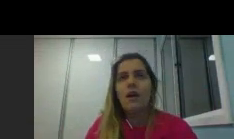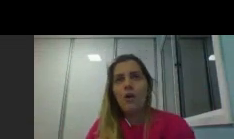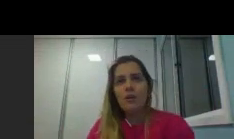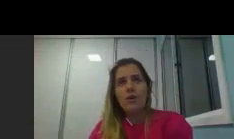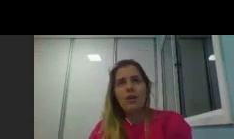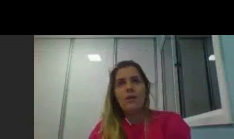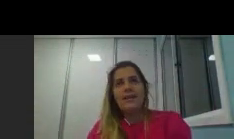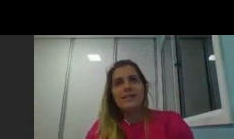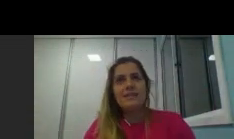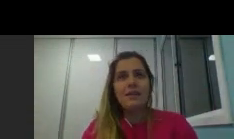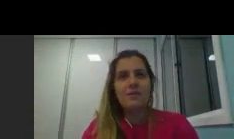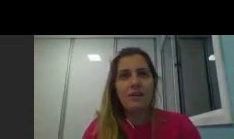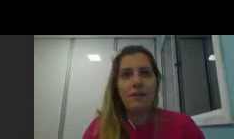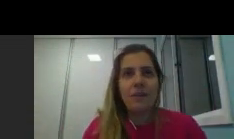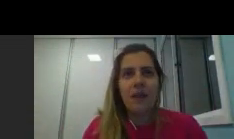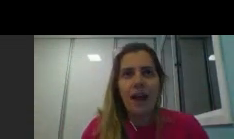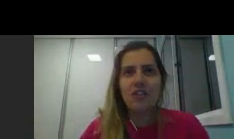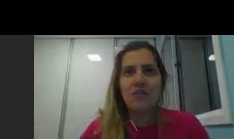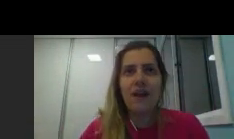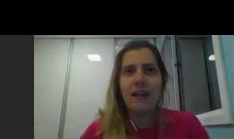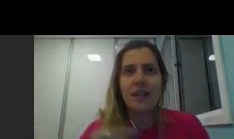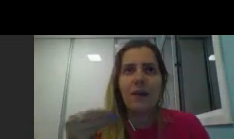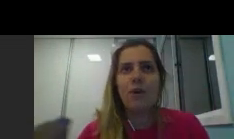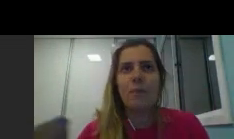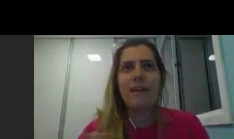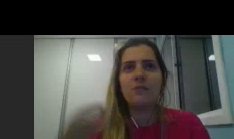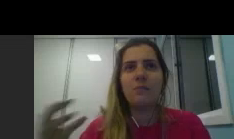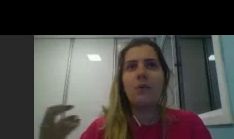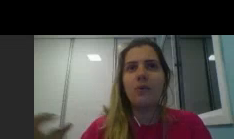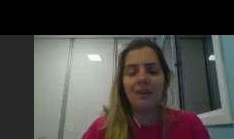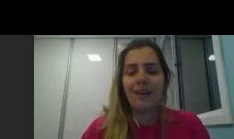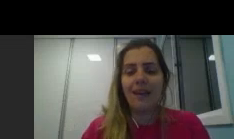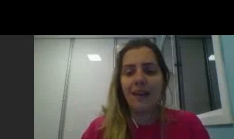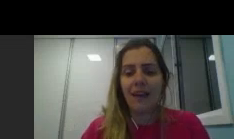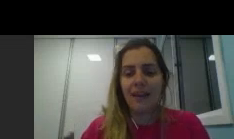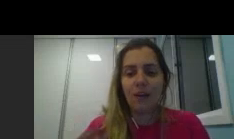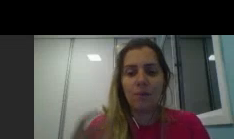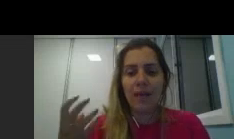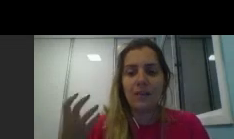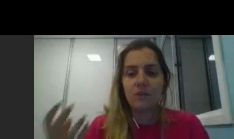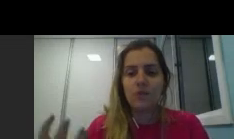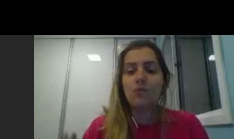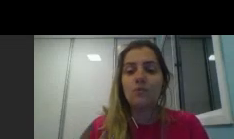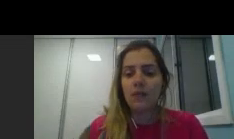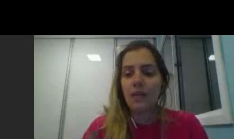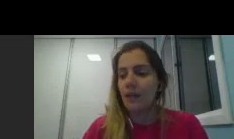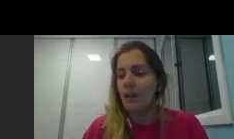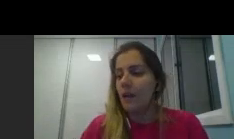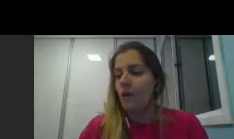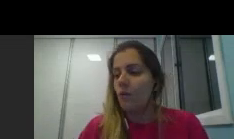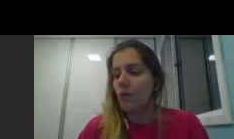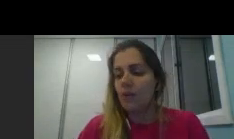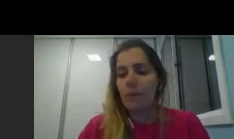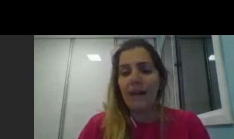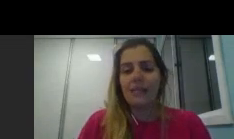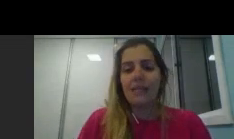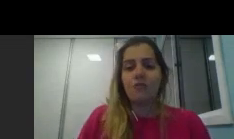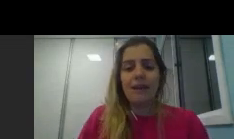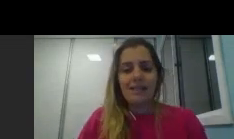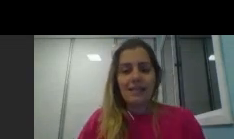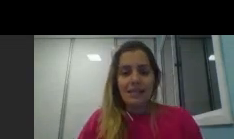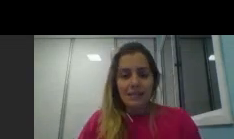olhos. Cor do olho recessiva, a gente fala que o olho mais puro que tem é aquele olho bem azul, né? O olho,